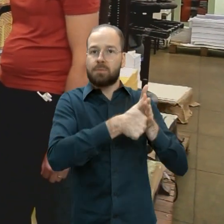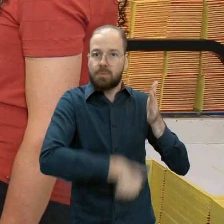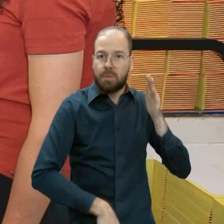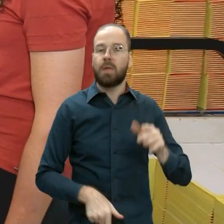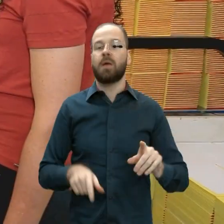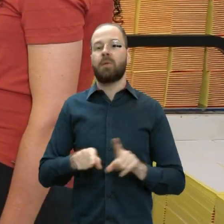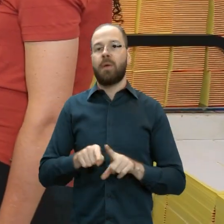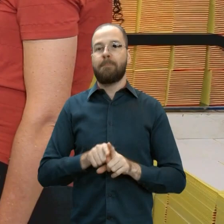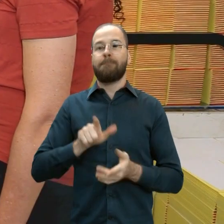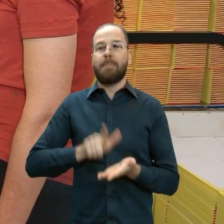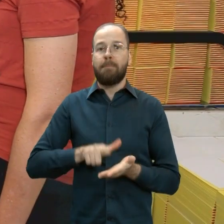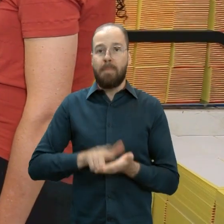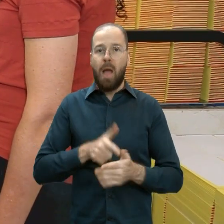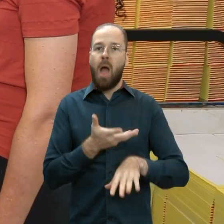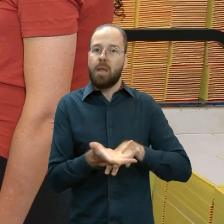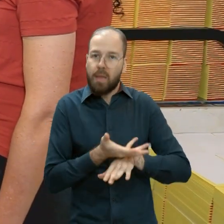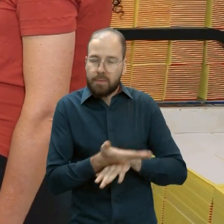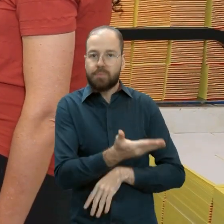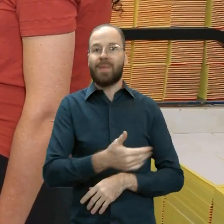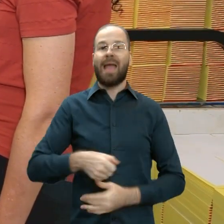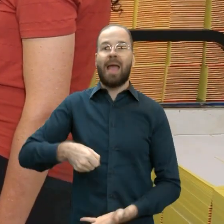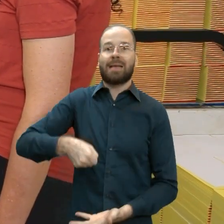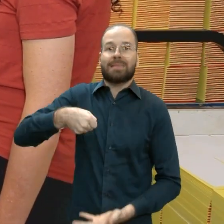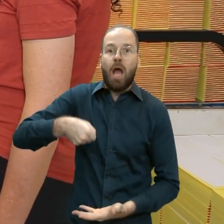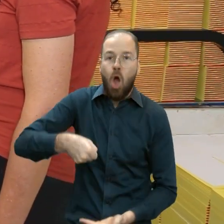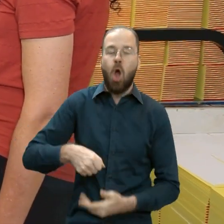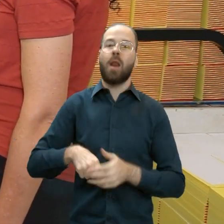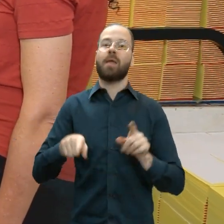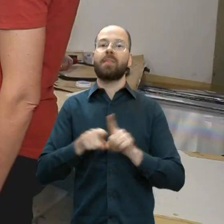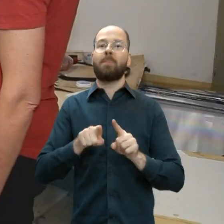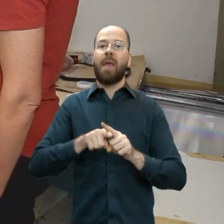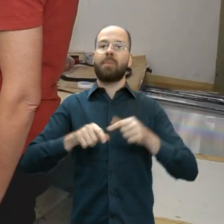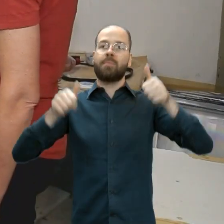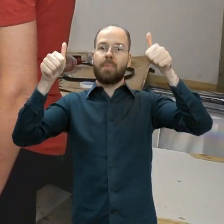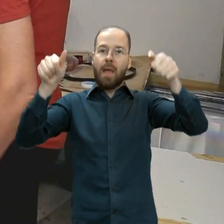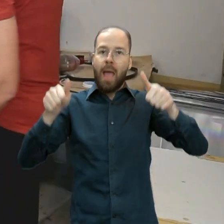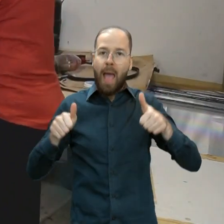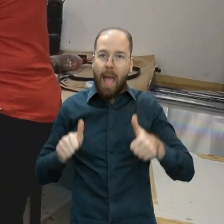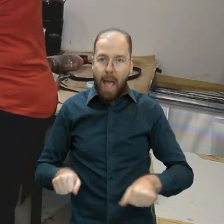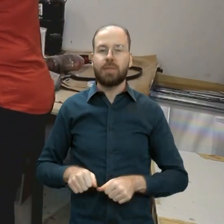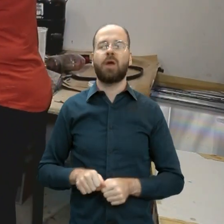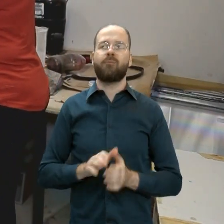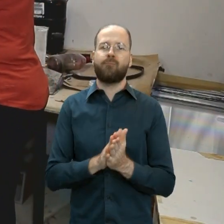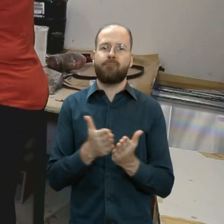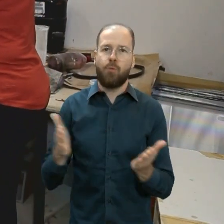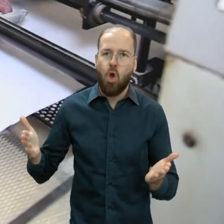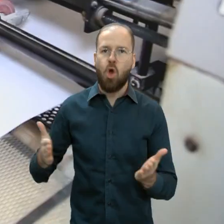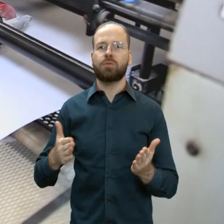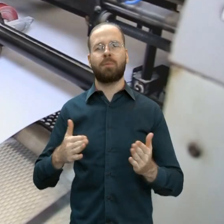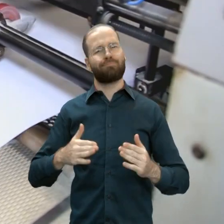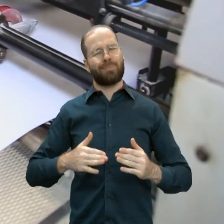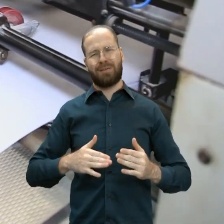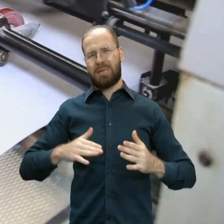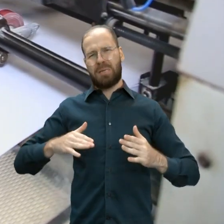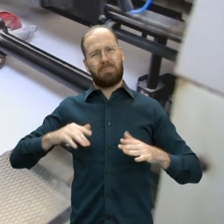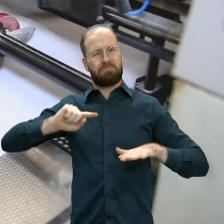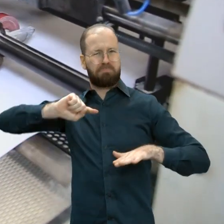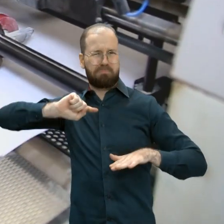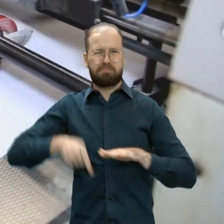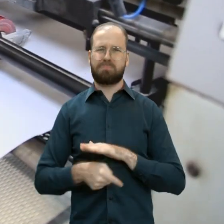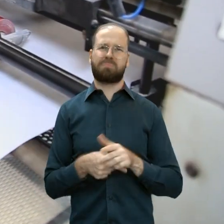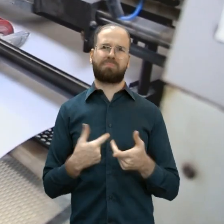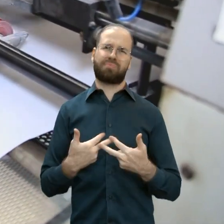papel, sacolas, cartazes, folders, e é uma infinidade de materiais. Qualquer material